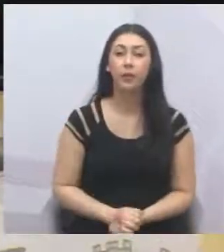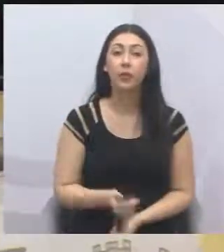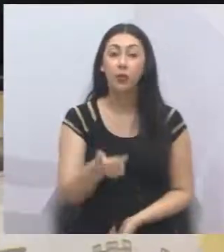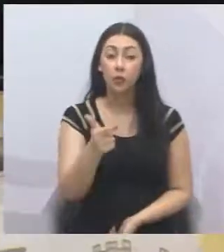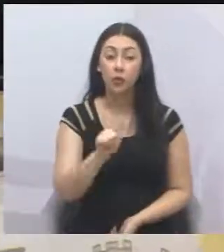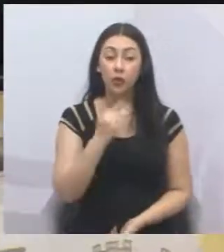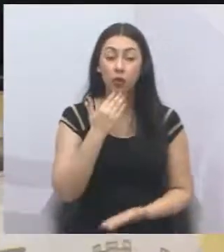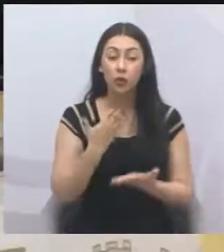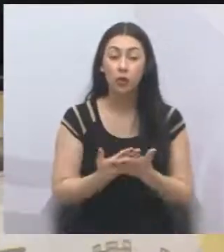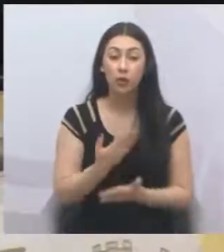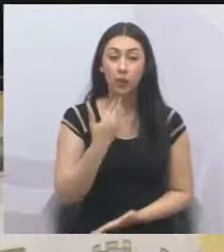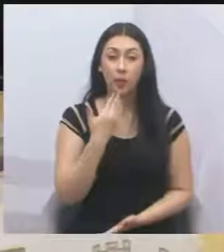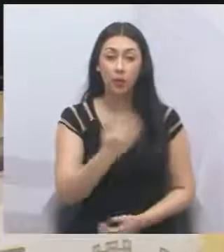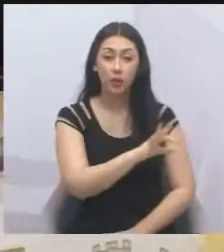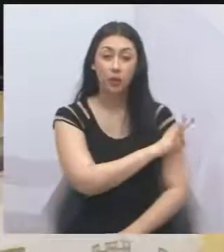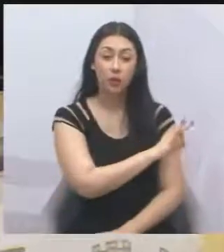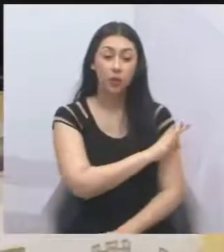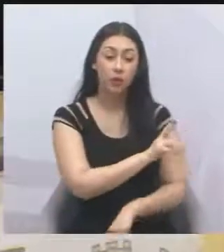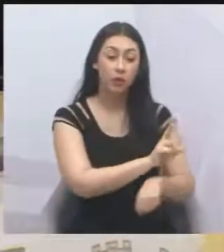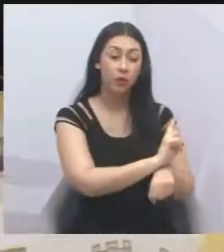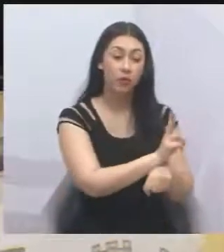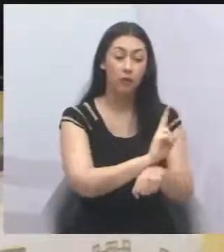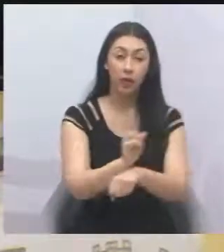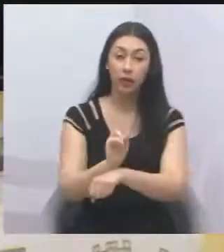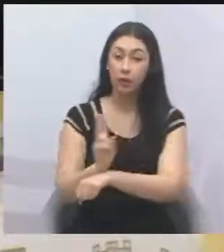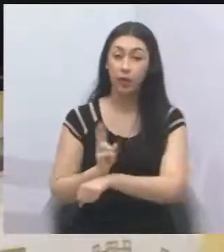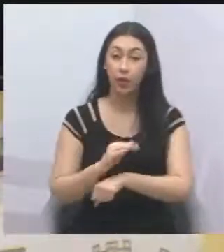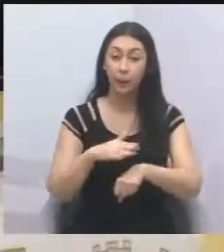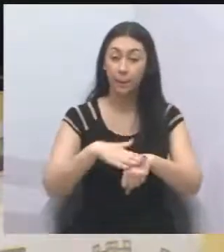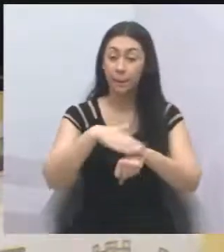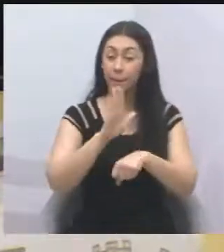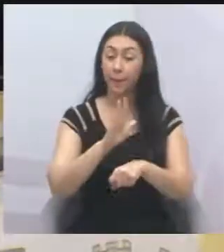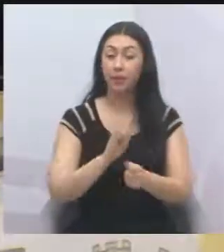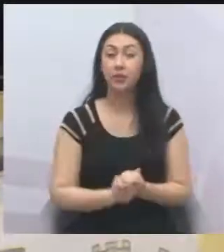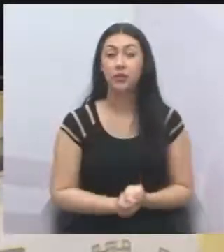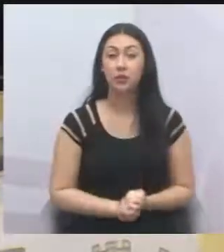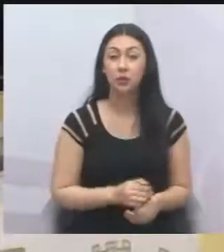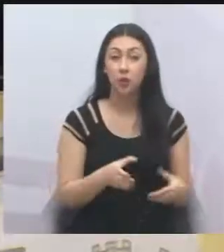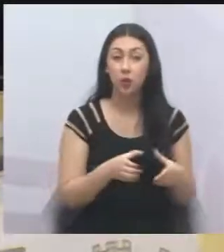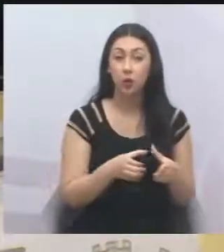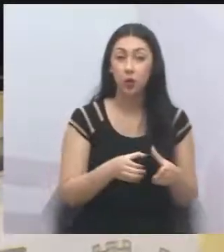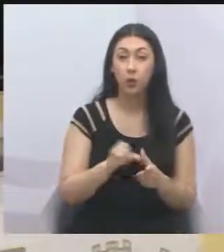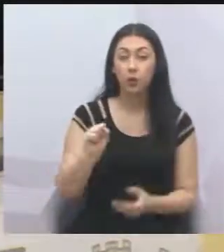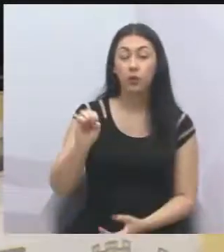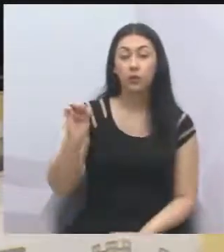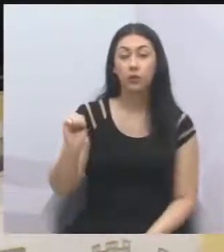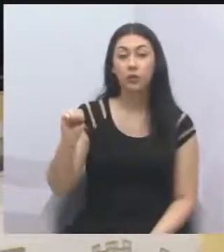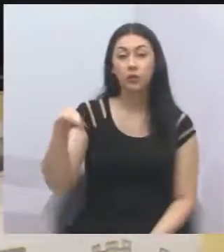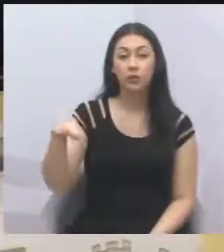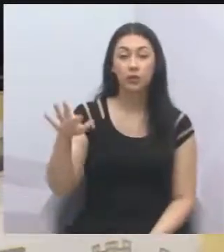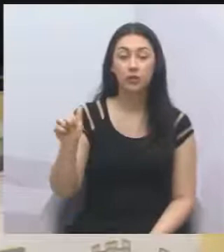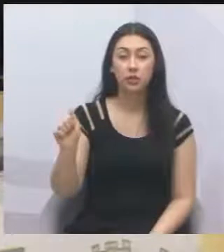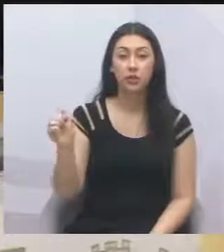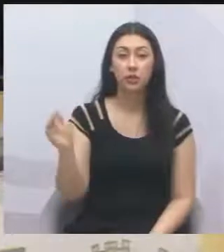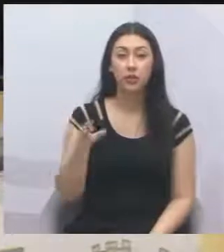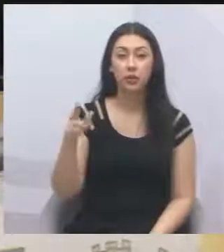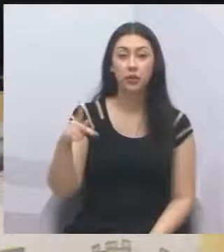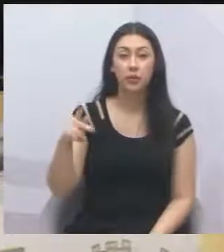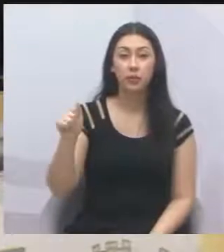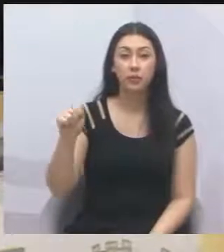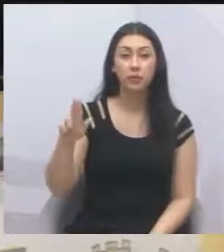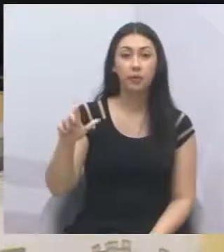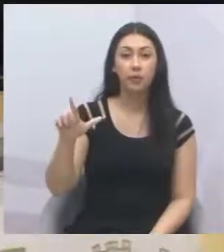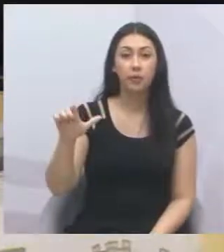Interior, solicitando intensificação de rondas policiais no Residencial Santa Paula. Autoria, vereador